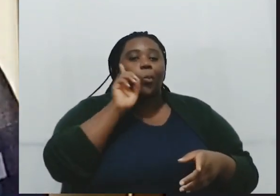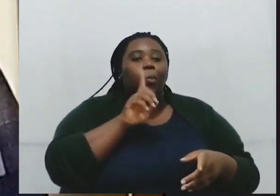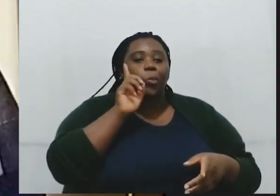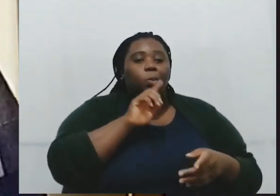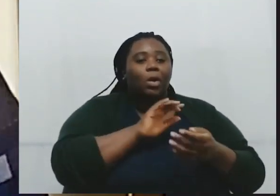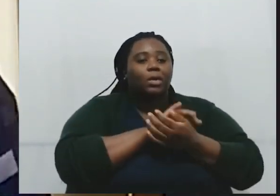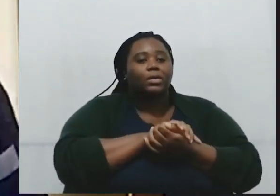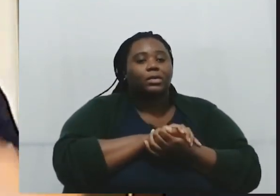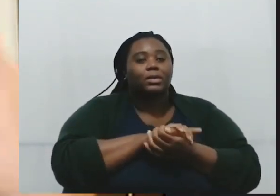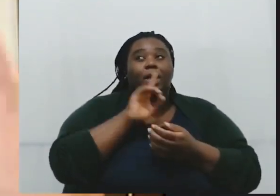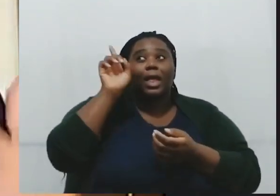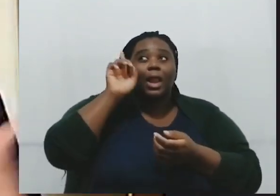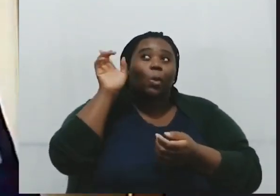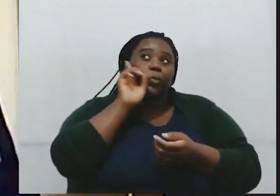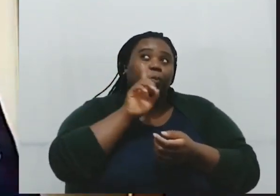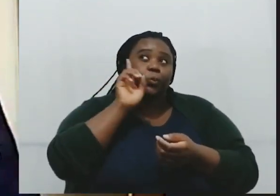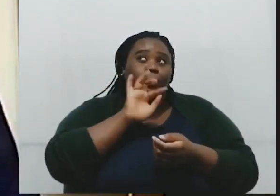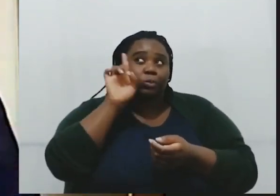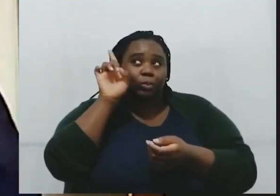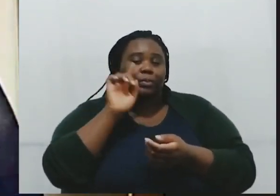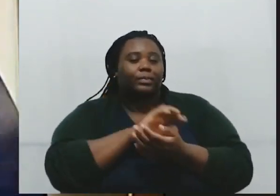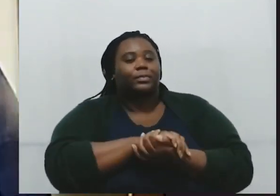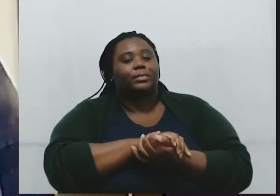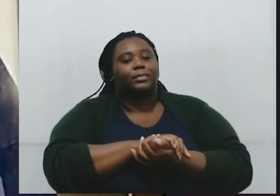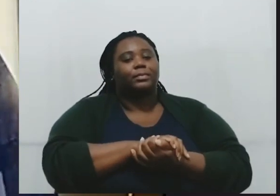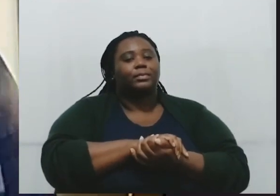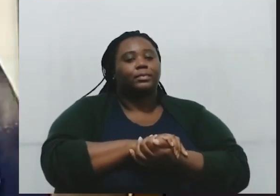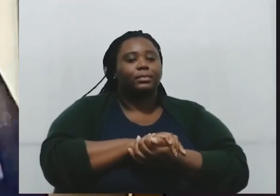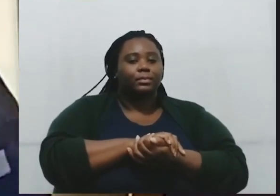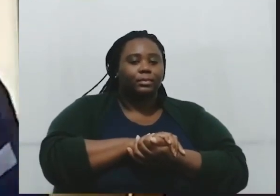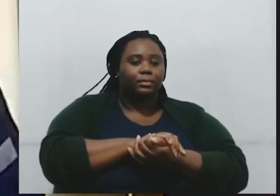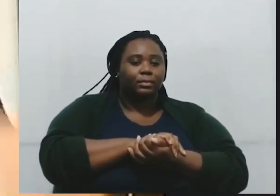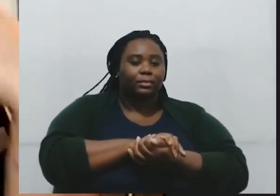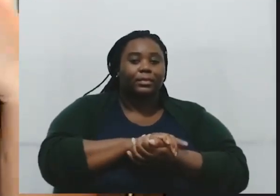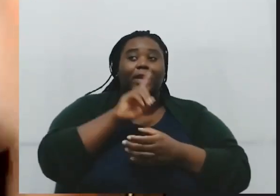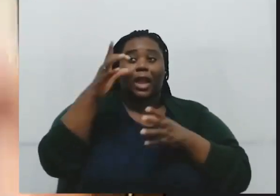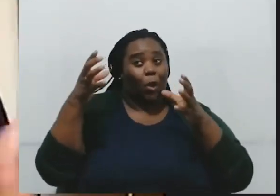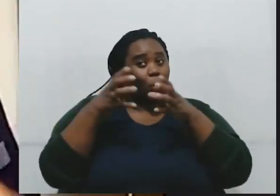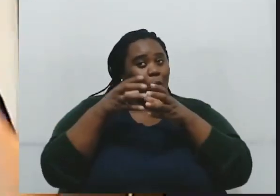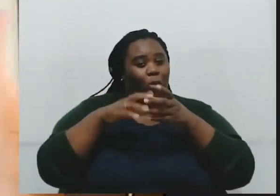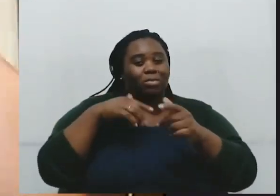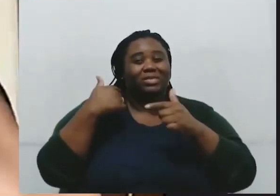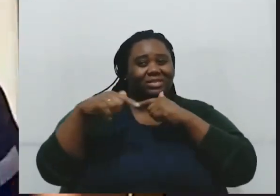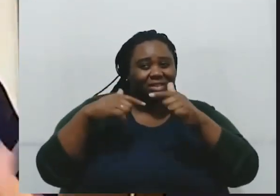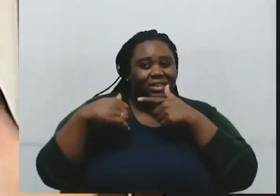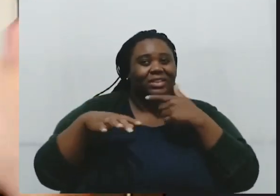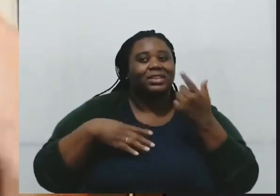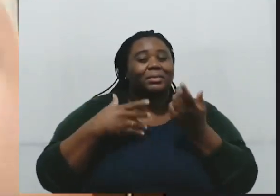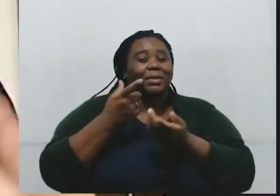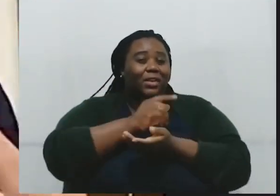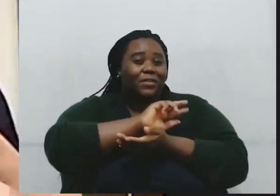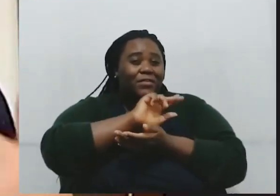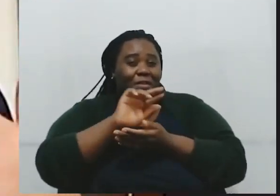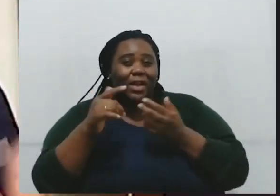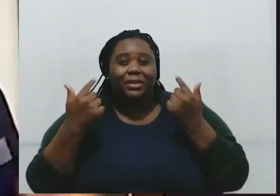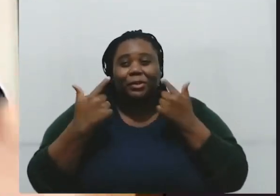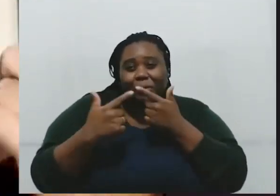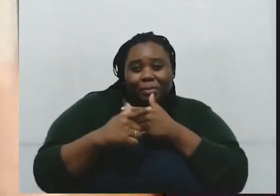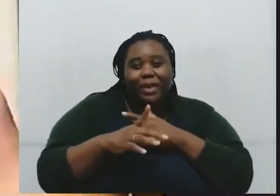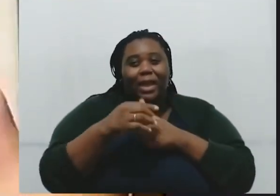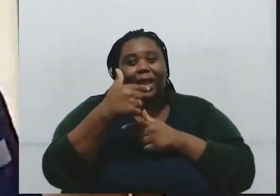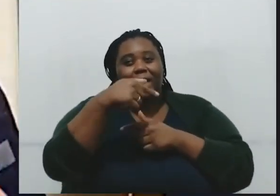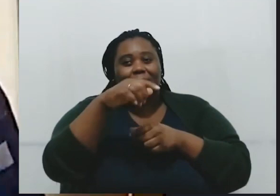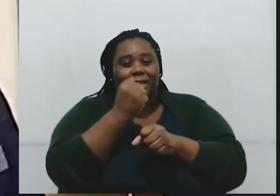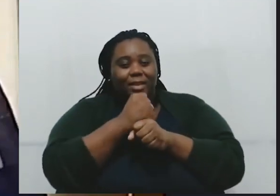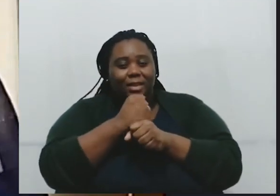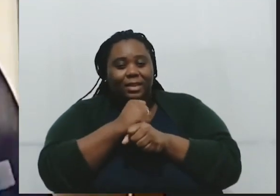York, que é uma companhia que trabalhava com esse besteirol dos anos 70 e 80, trabalhava já explorando travestilidades, montações e tal. E aí aqui